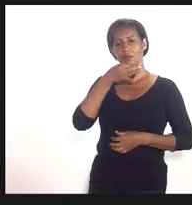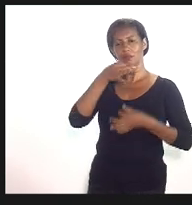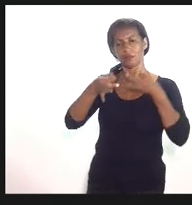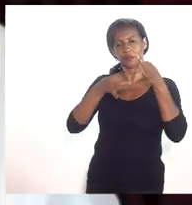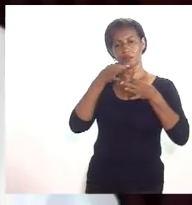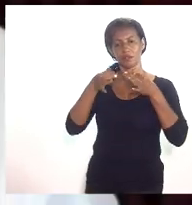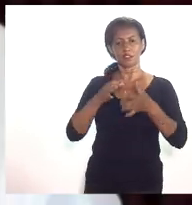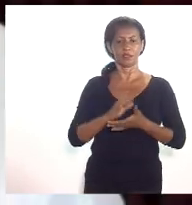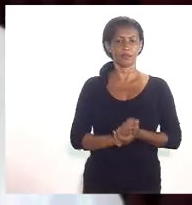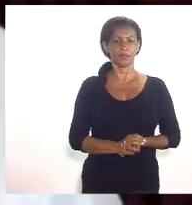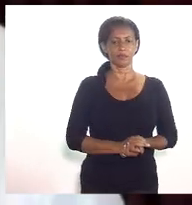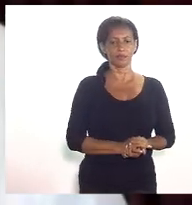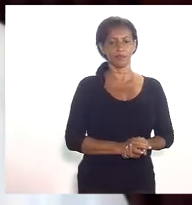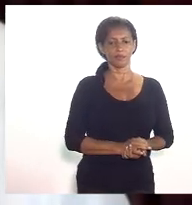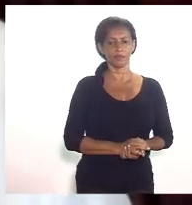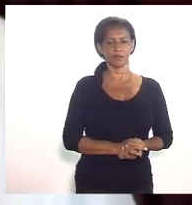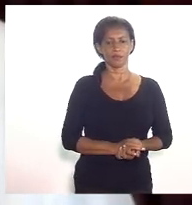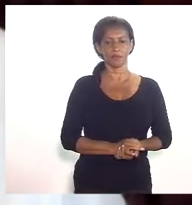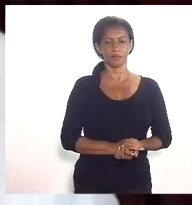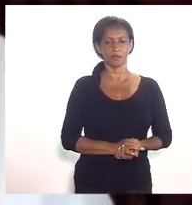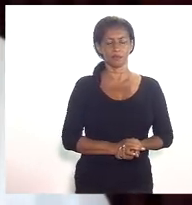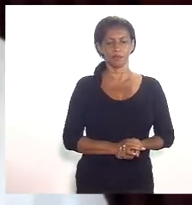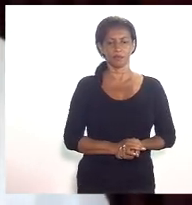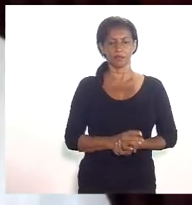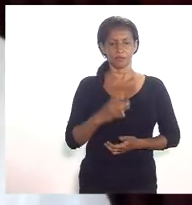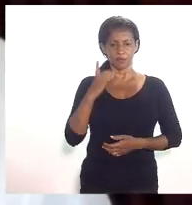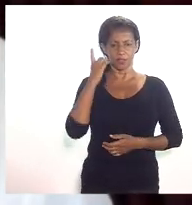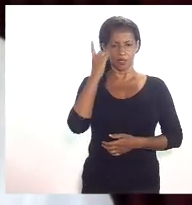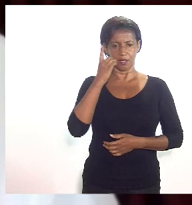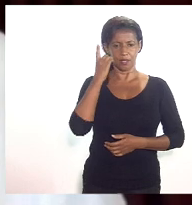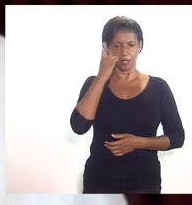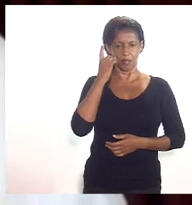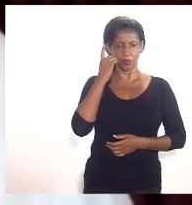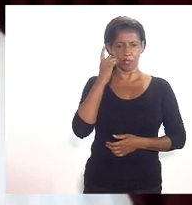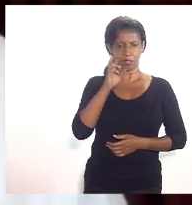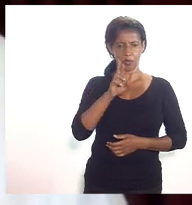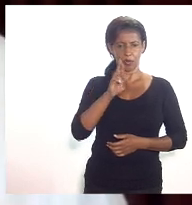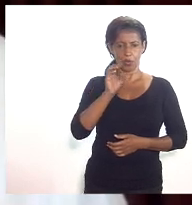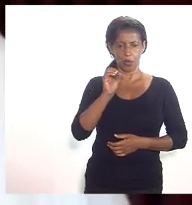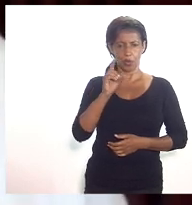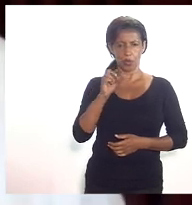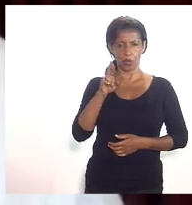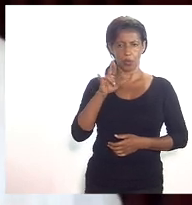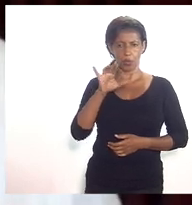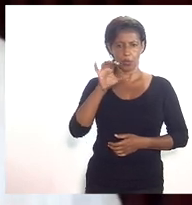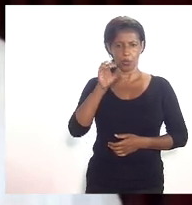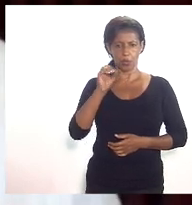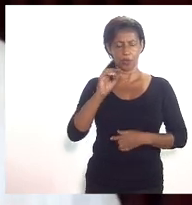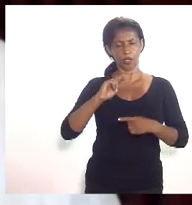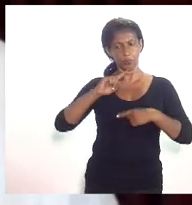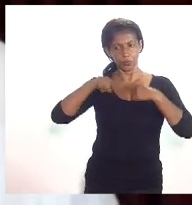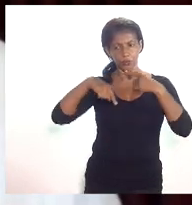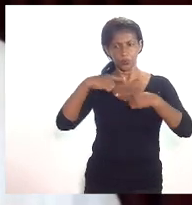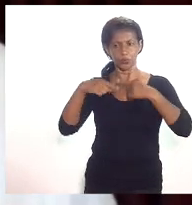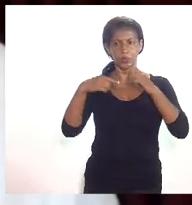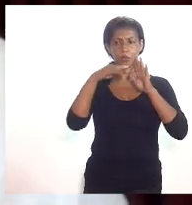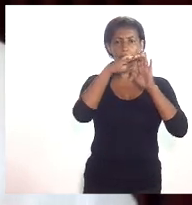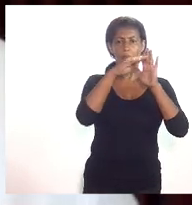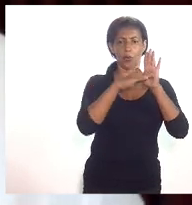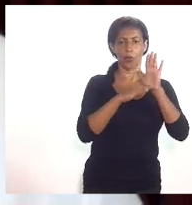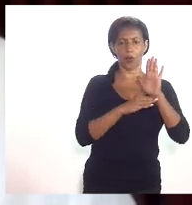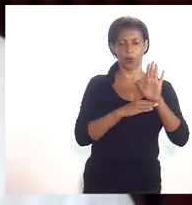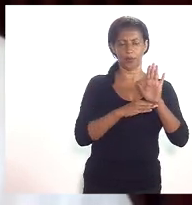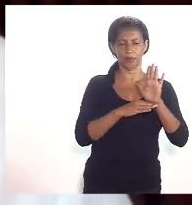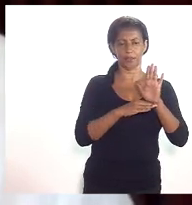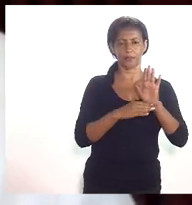Posso então, falar, deputado disso, presidente? Um deputado Rodrigo Amorim, depois eu vou deliberar a questão de ordem, deputado Carlos